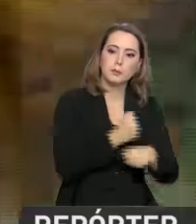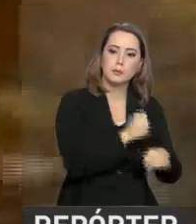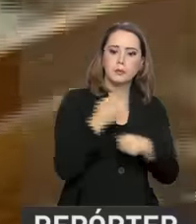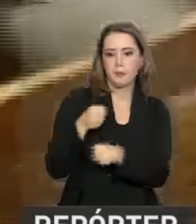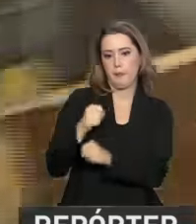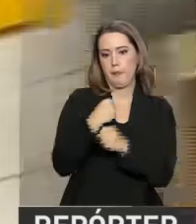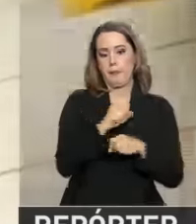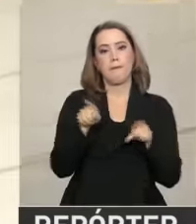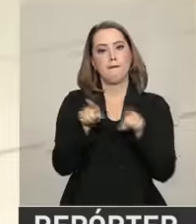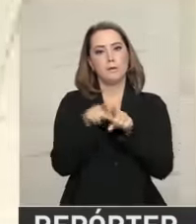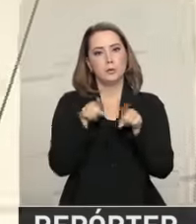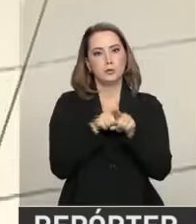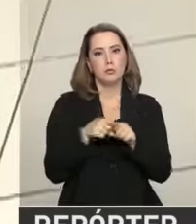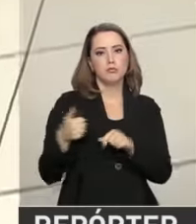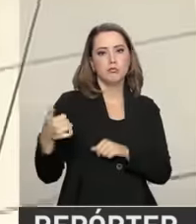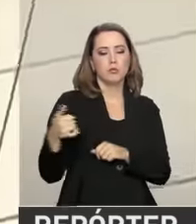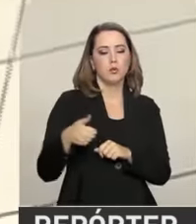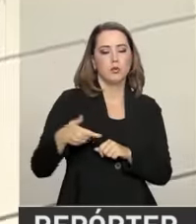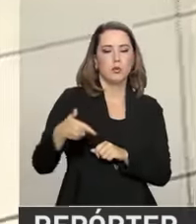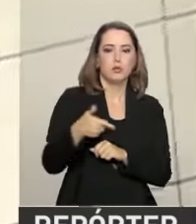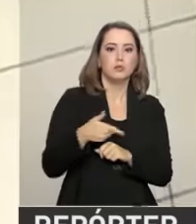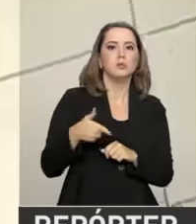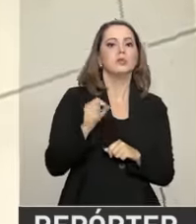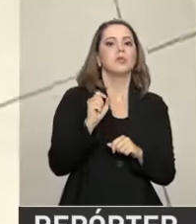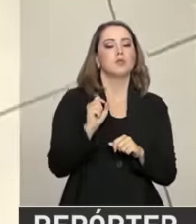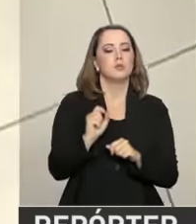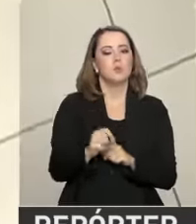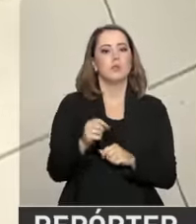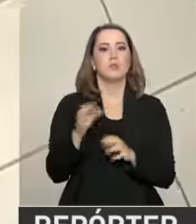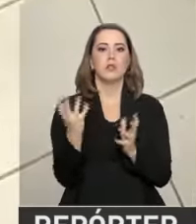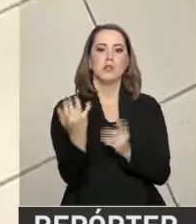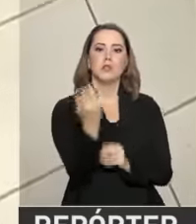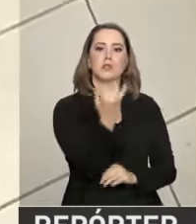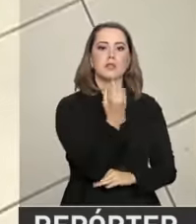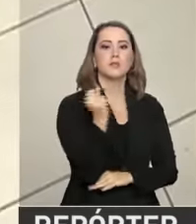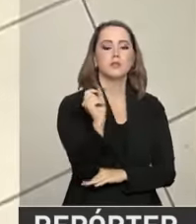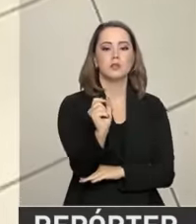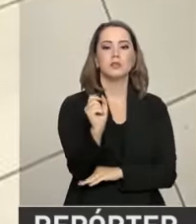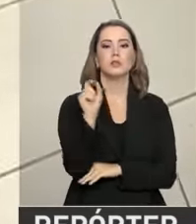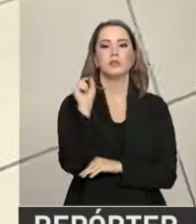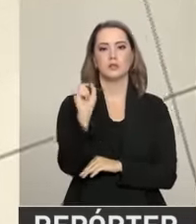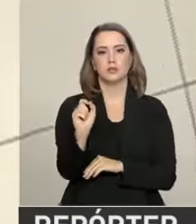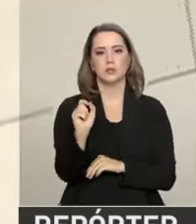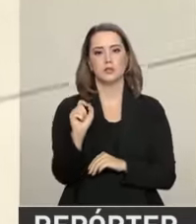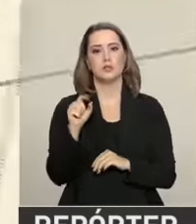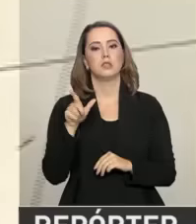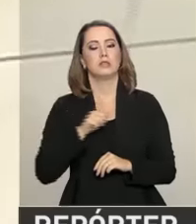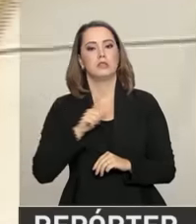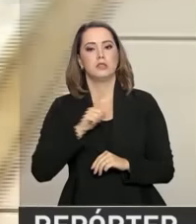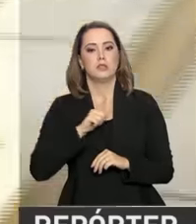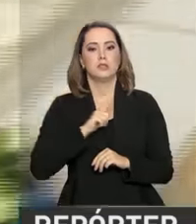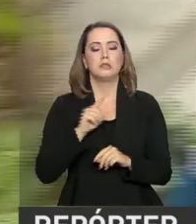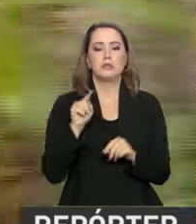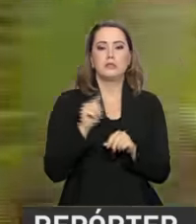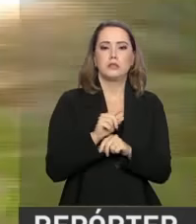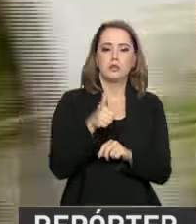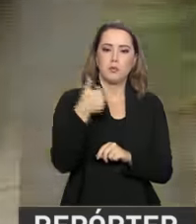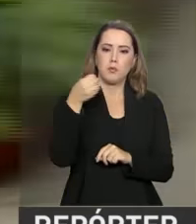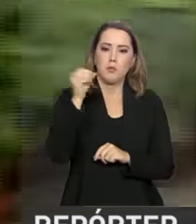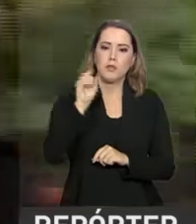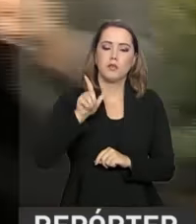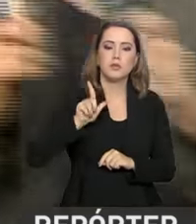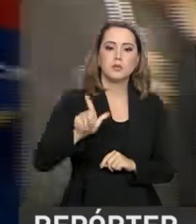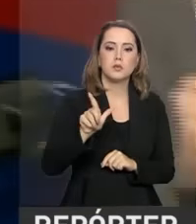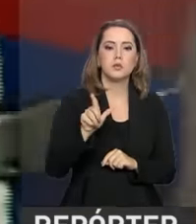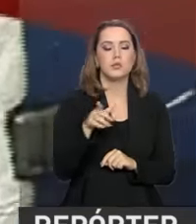área externa e também para agoar as plantas e não é só isso aqui embaixo tem uma cisterna com capacidade para 10.000 l